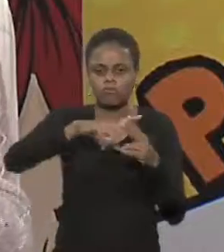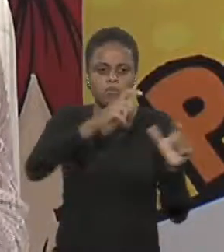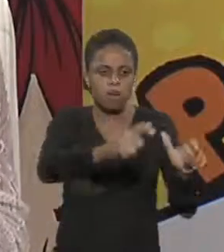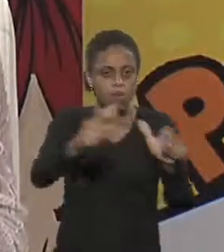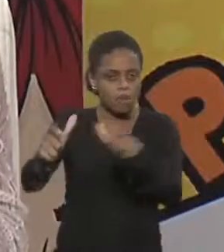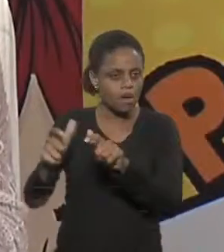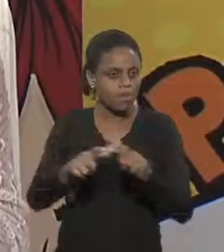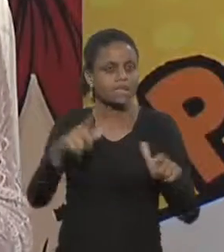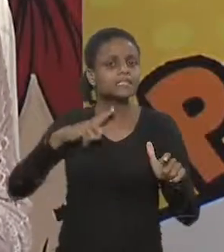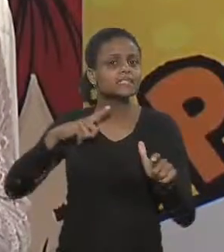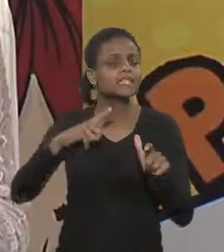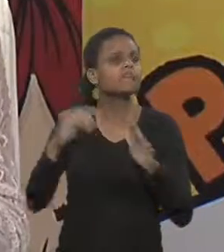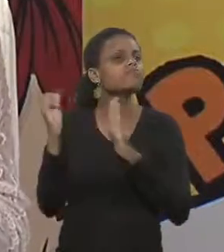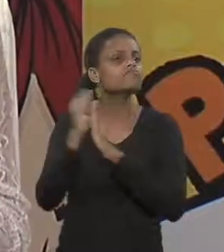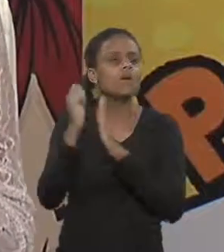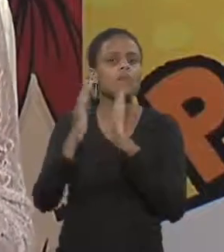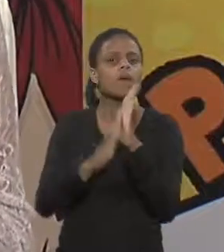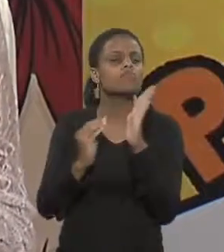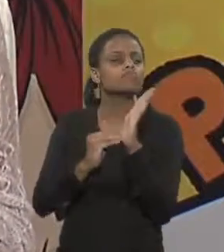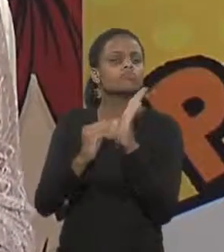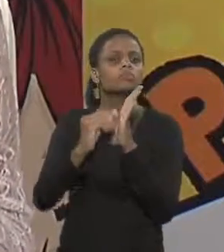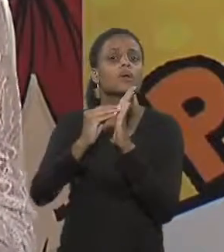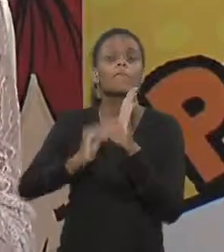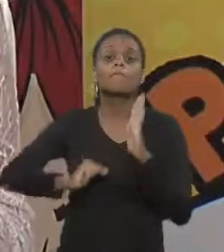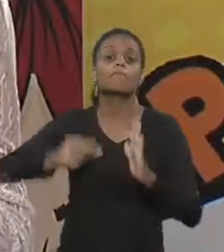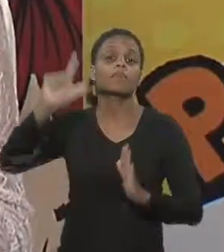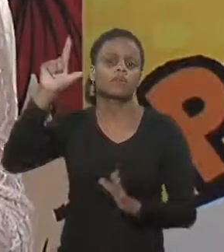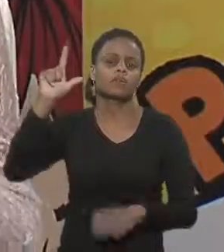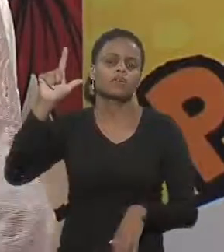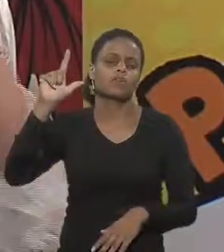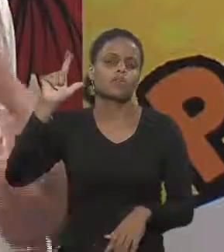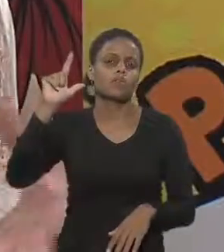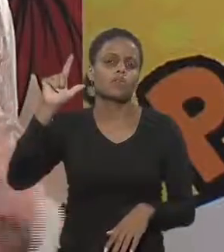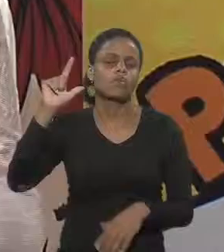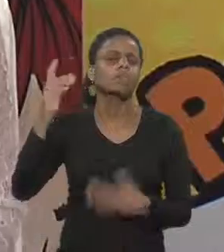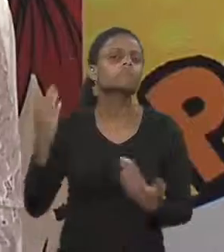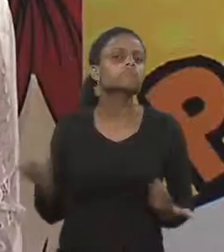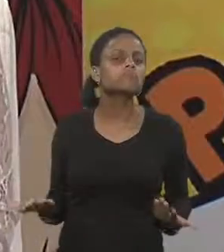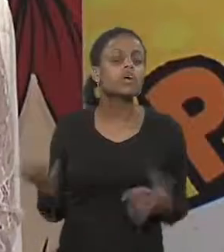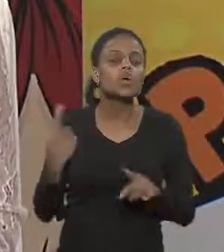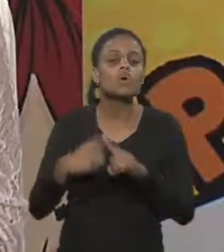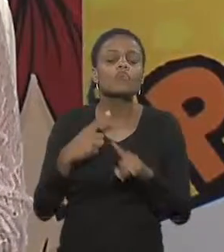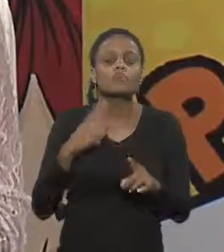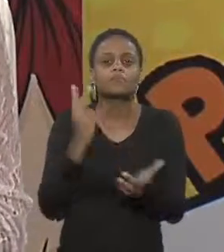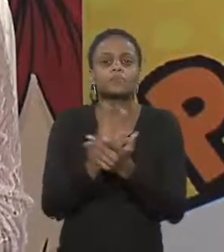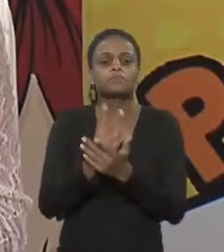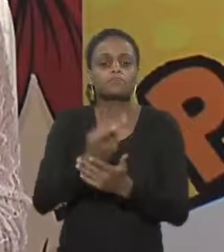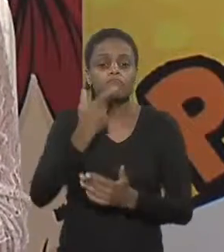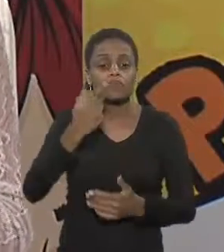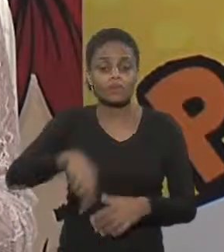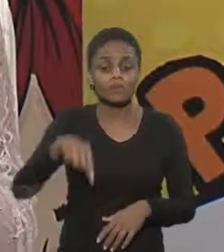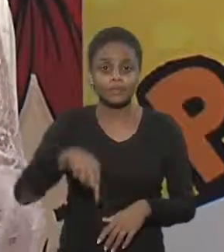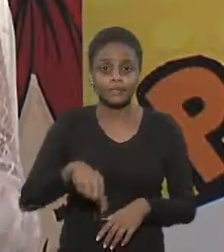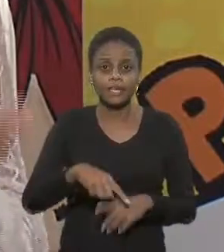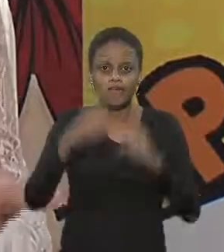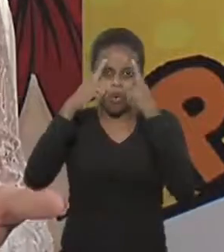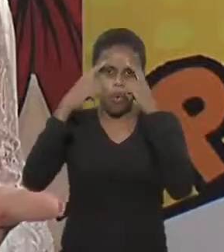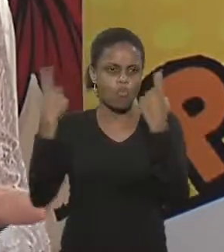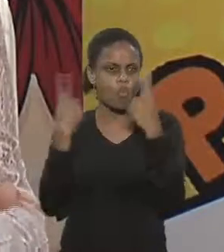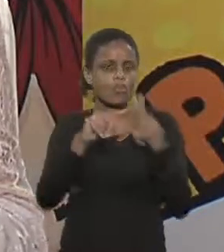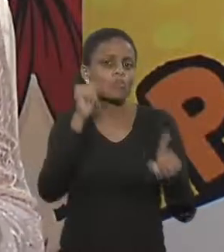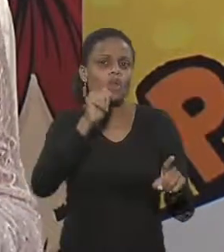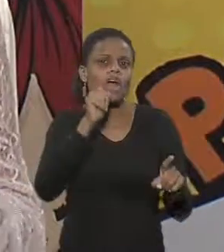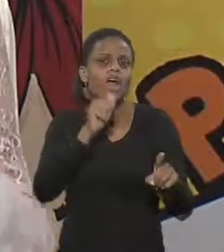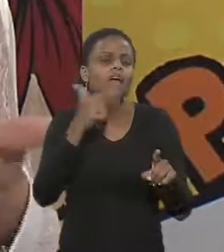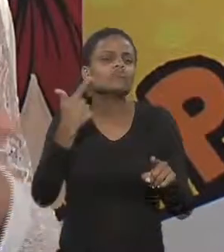esses locais especificamente estão tendo um registro maior? Porque a gente sempre disse aqui que a violência contra